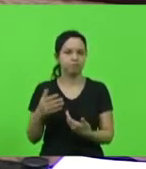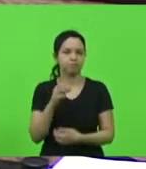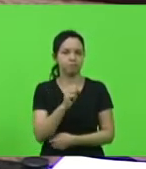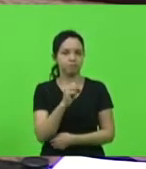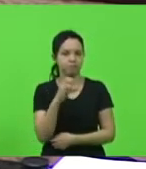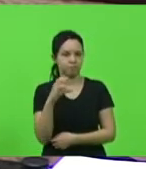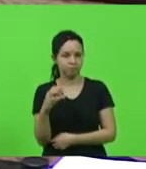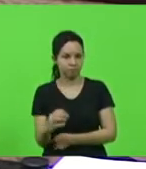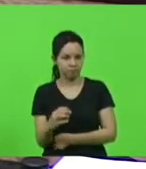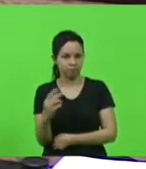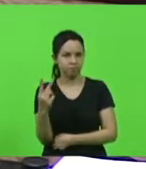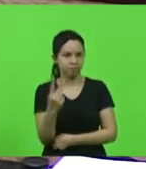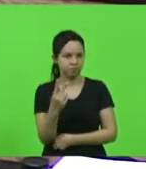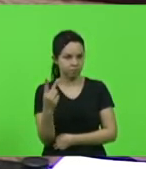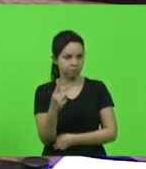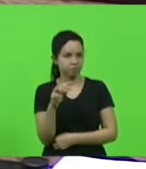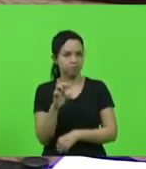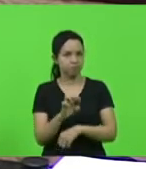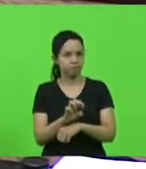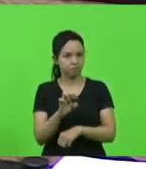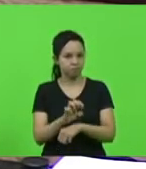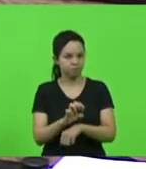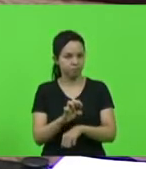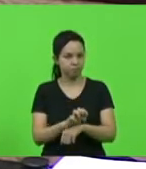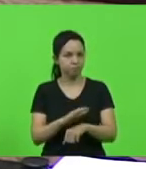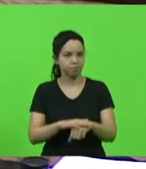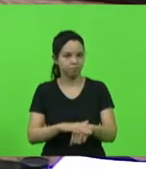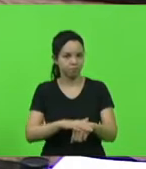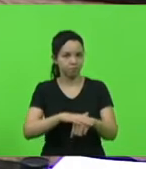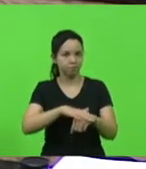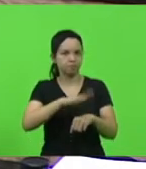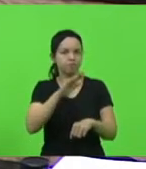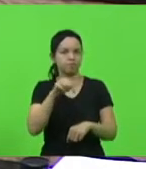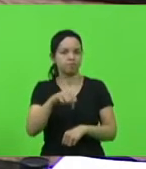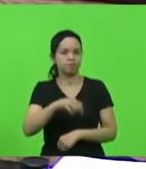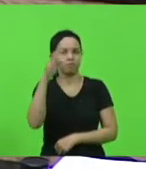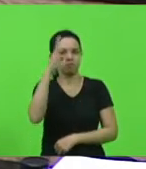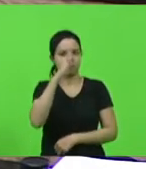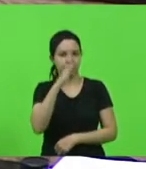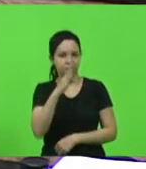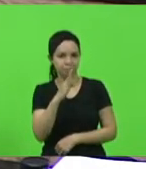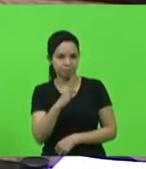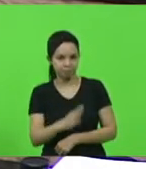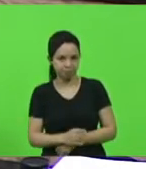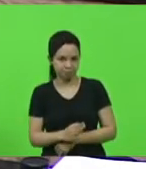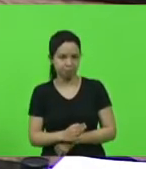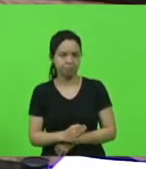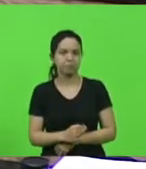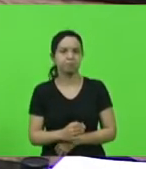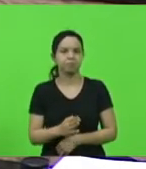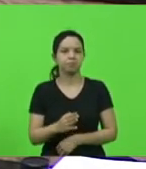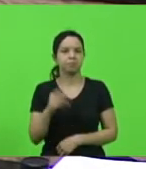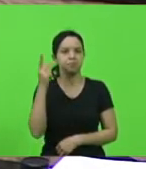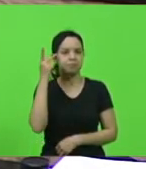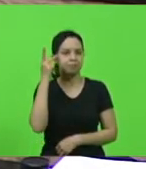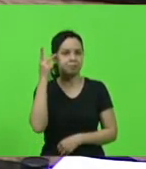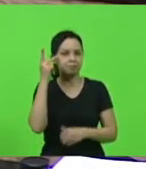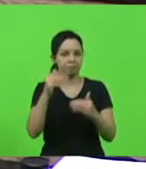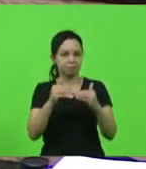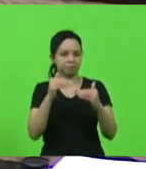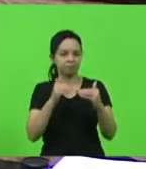mais forte no atletismo do país, atrás apenas de São Paulo. E é preciso ressaltar a garra dos